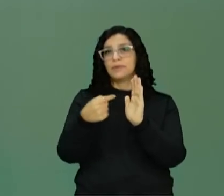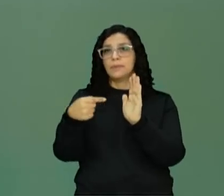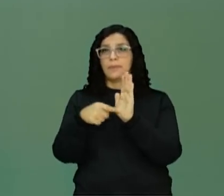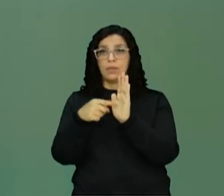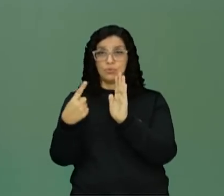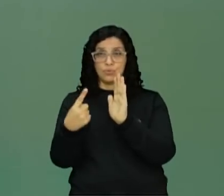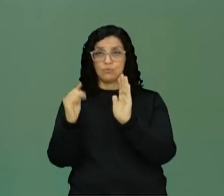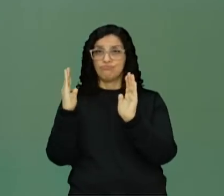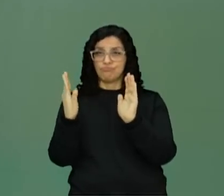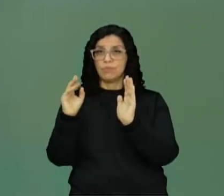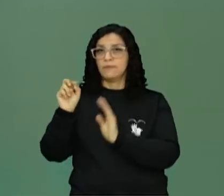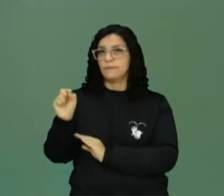menos 1,